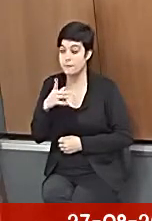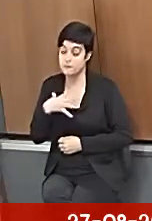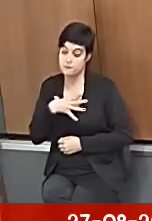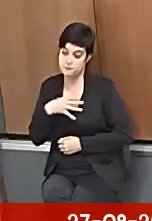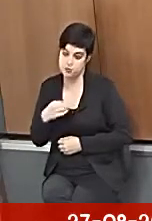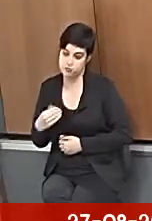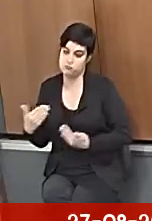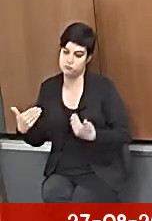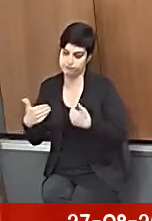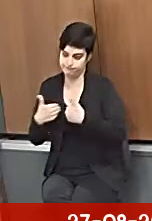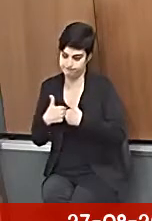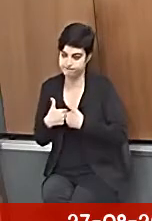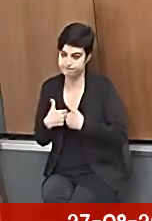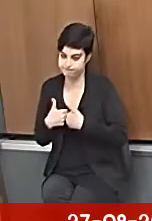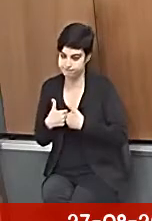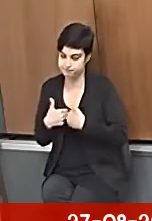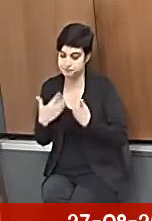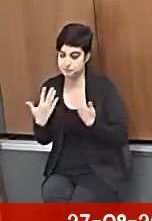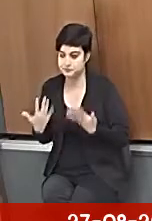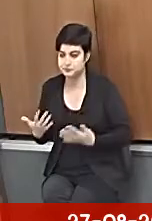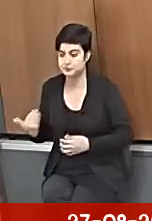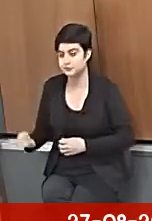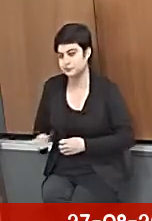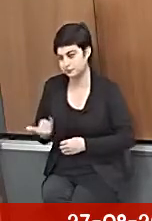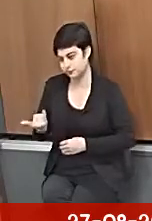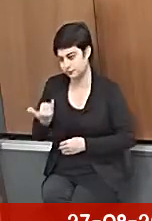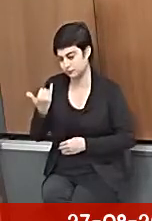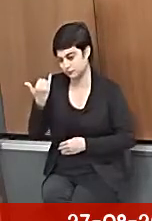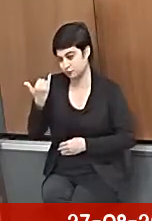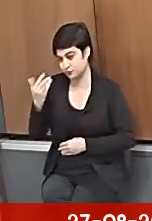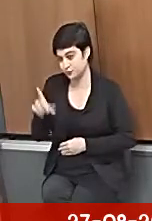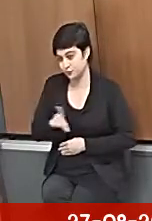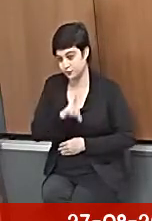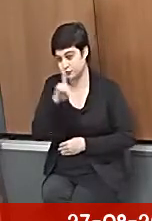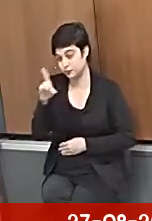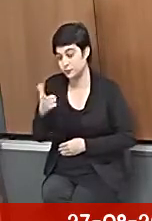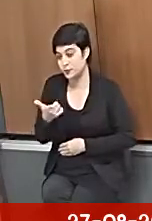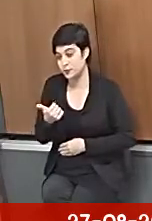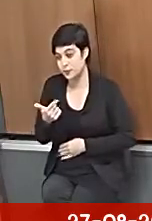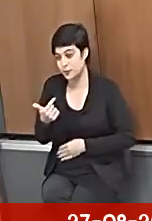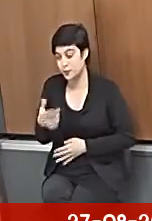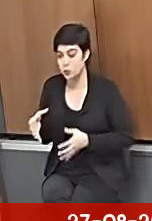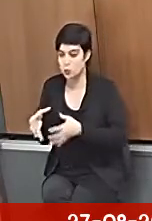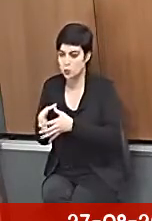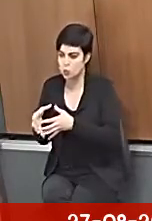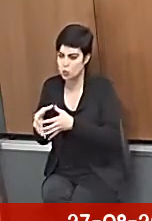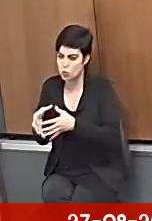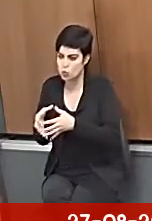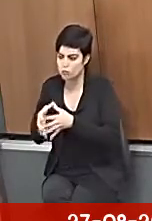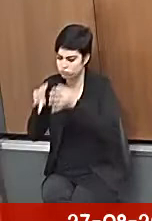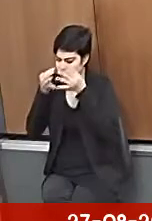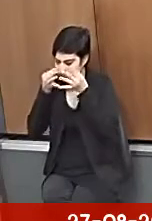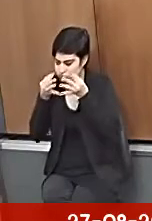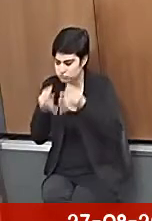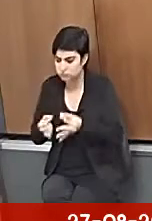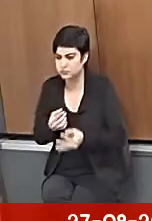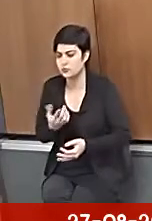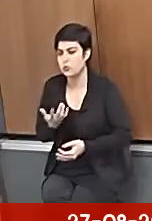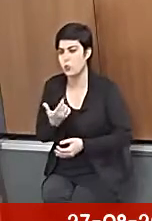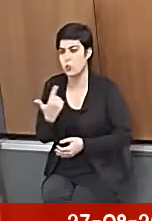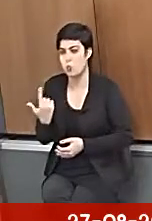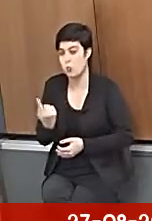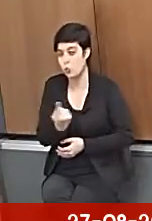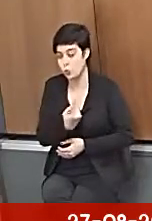seria então o interessante é nesse dia a minas arena nos ouvir enquanto comissão vamos chamar outras